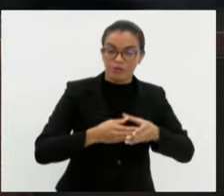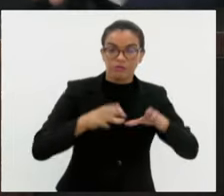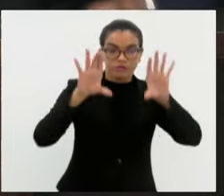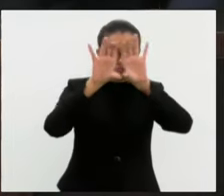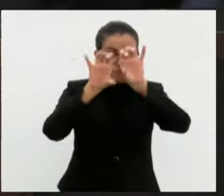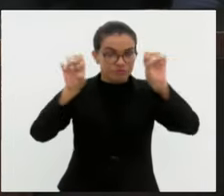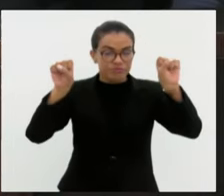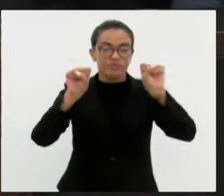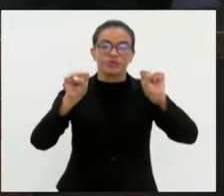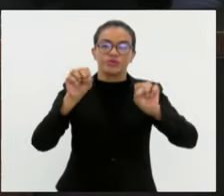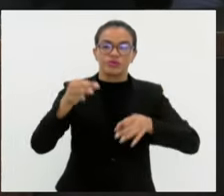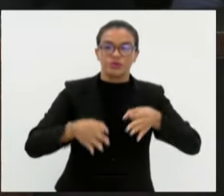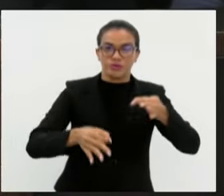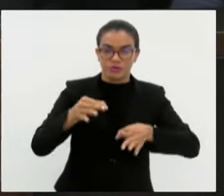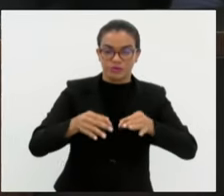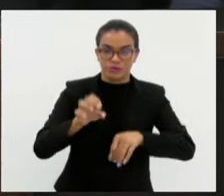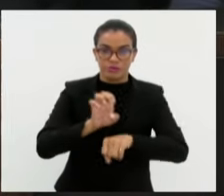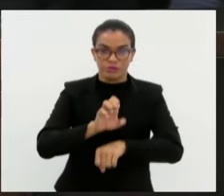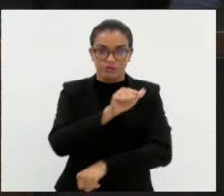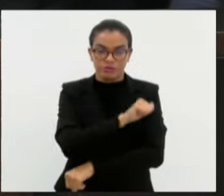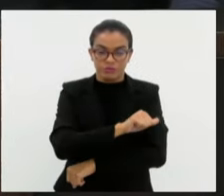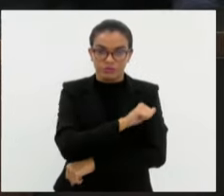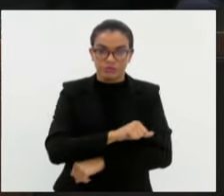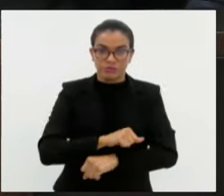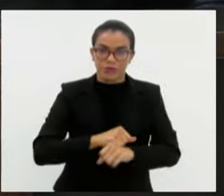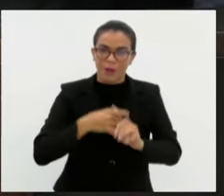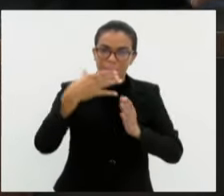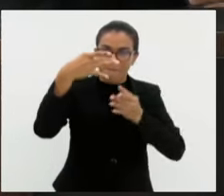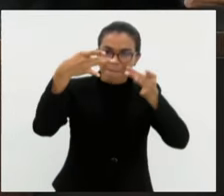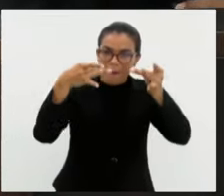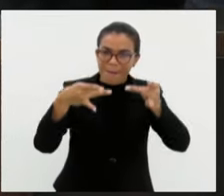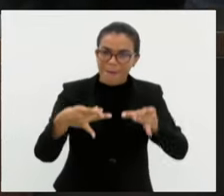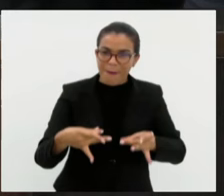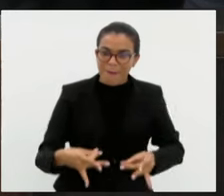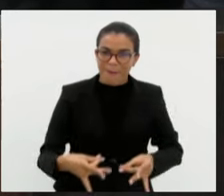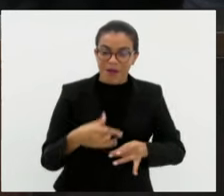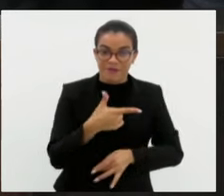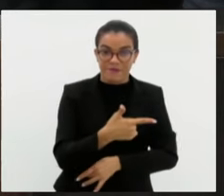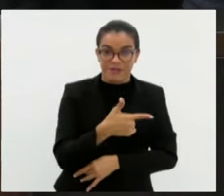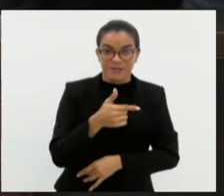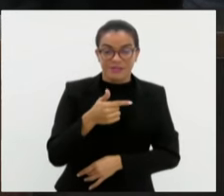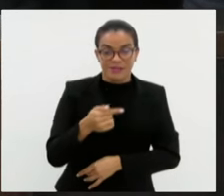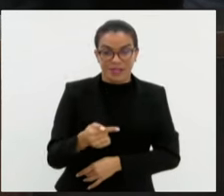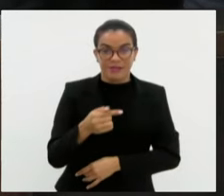Rio de Janeiro e a íntegra do processo número